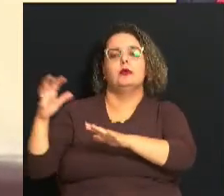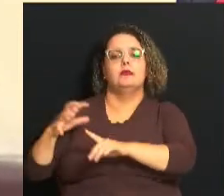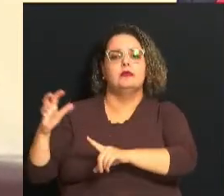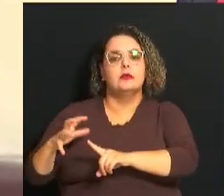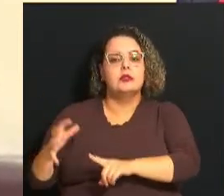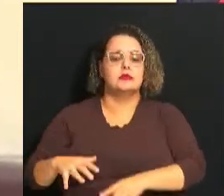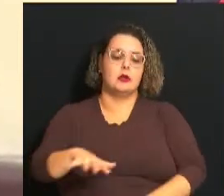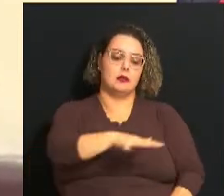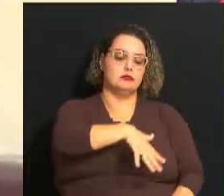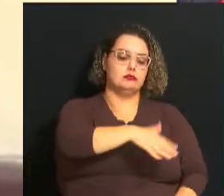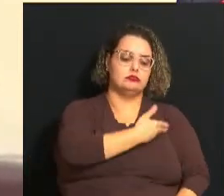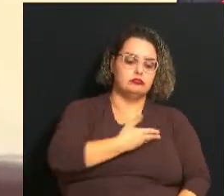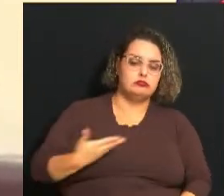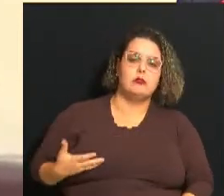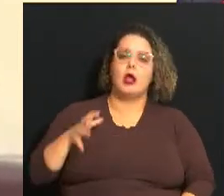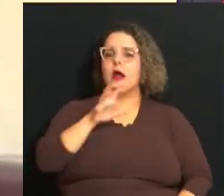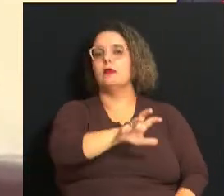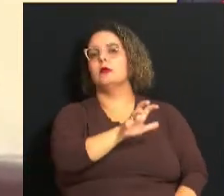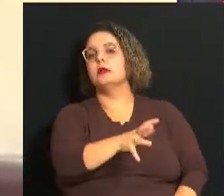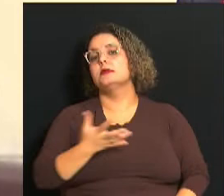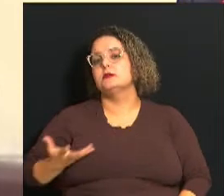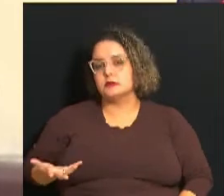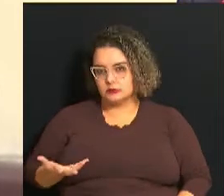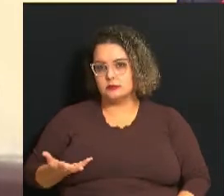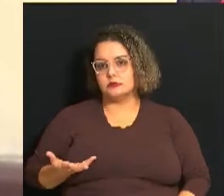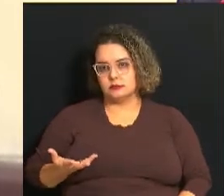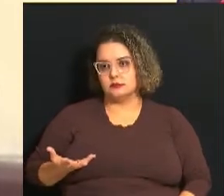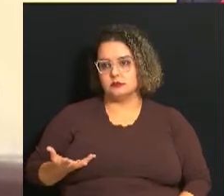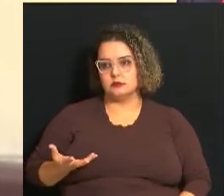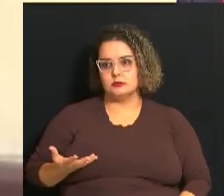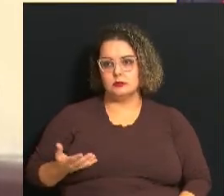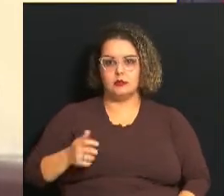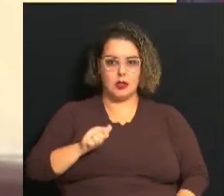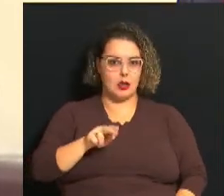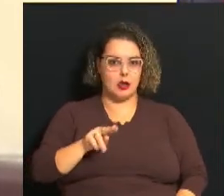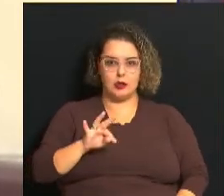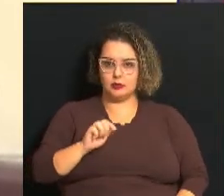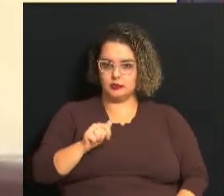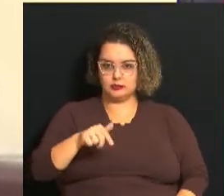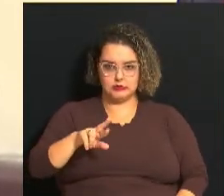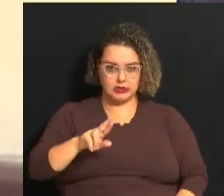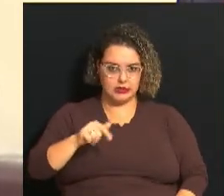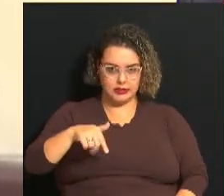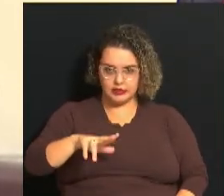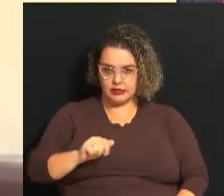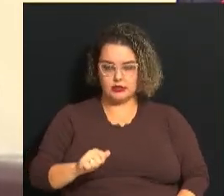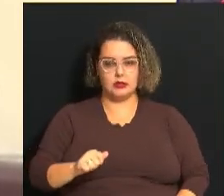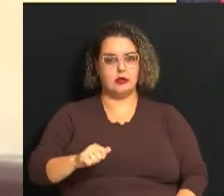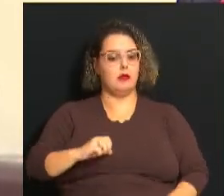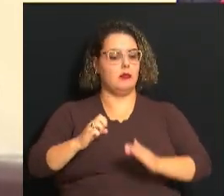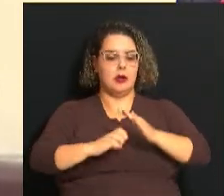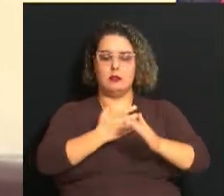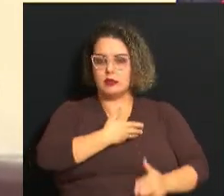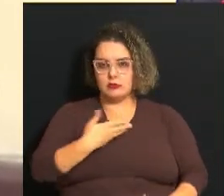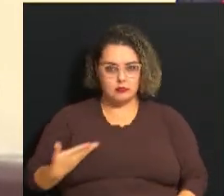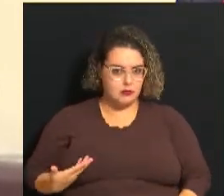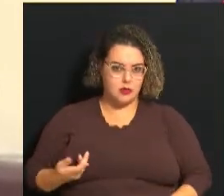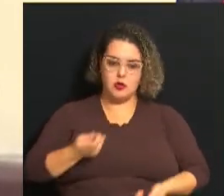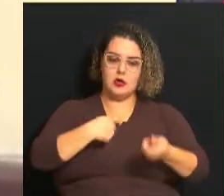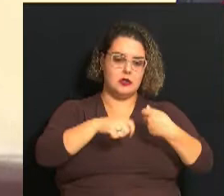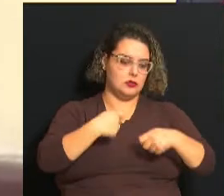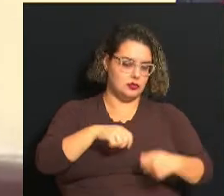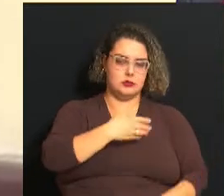público né o mente é público né seja ele voltar aqui uma empresa pública ou a própria gestão administrativa né